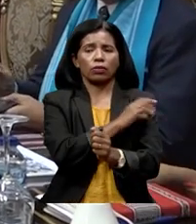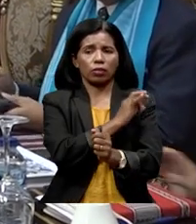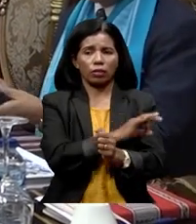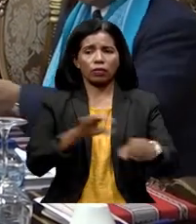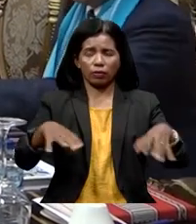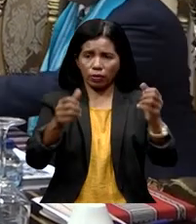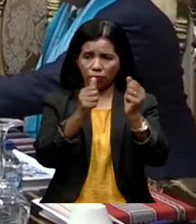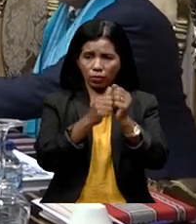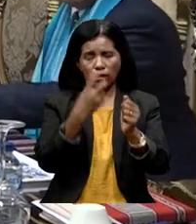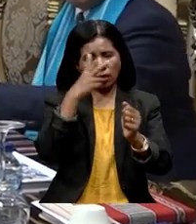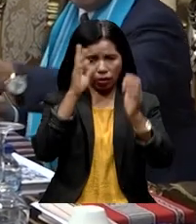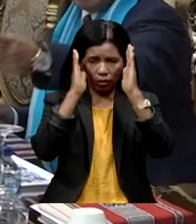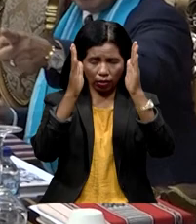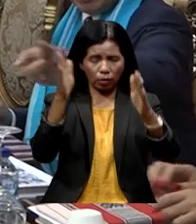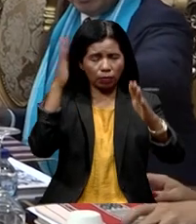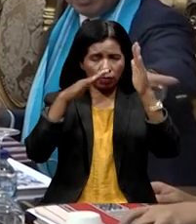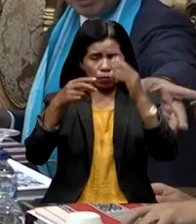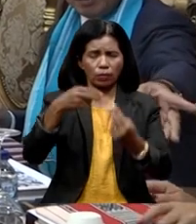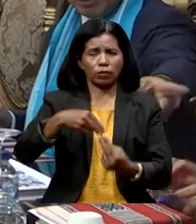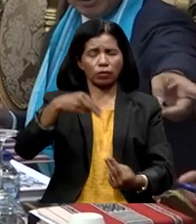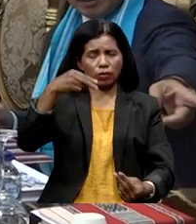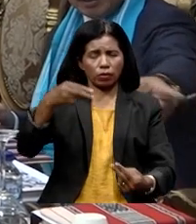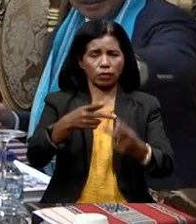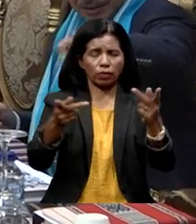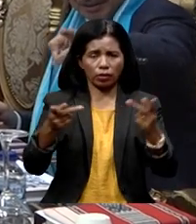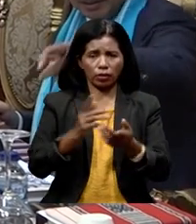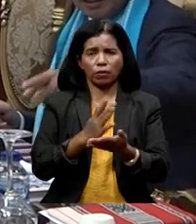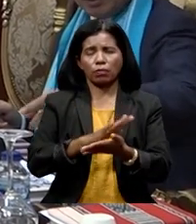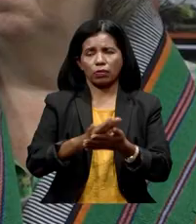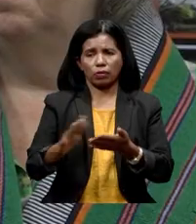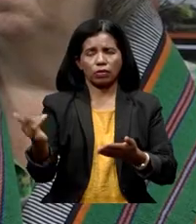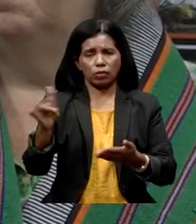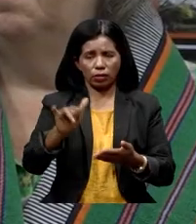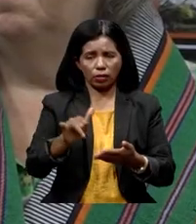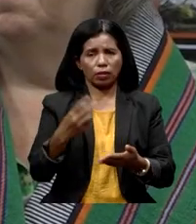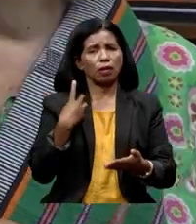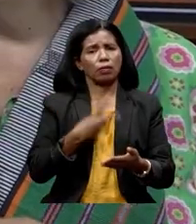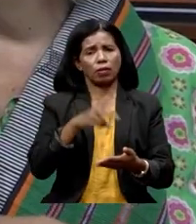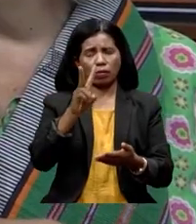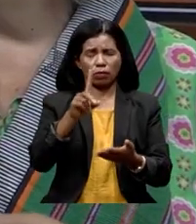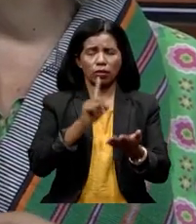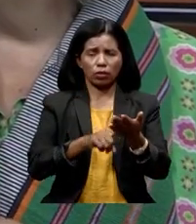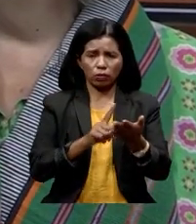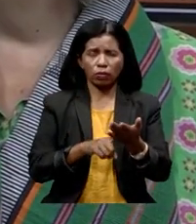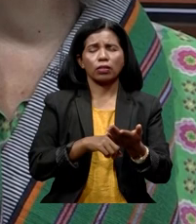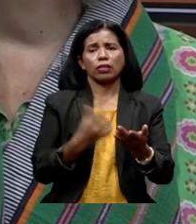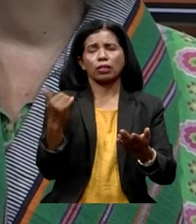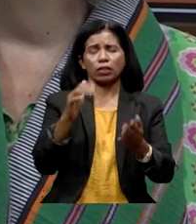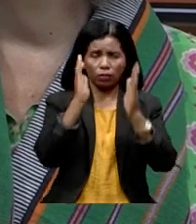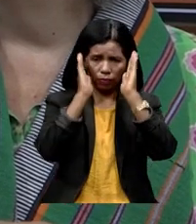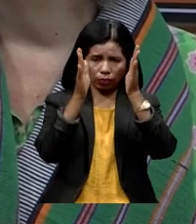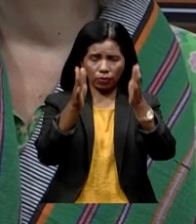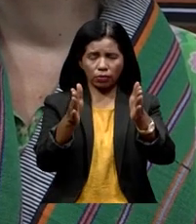a muito que de areba problema nutrição, turismo no ambiente. E hoje a Amnero discute, se a gente vai fazer a